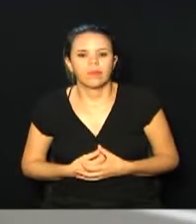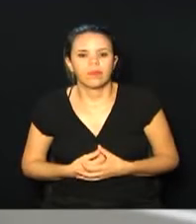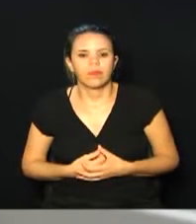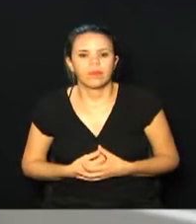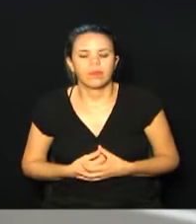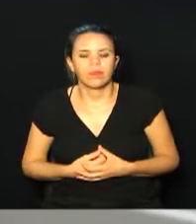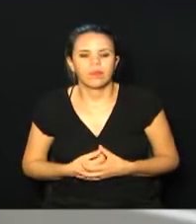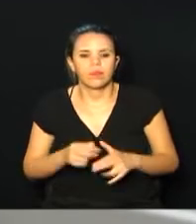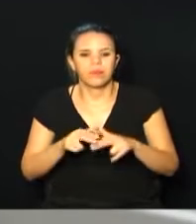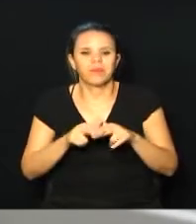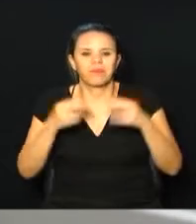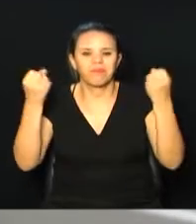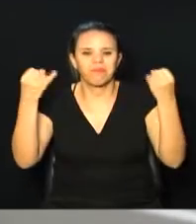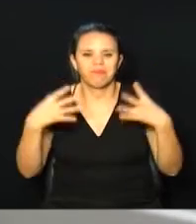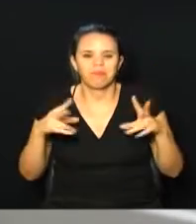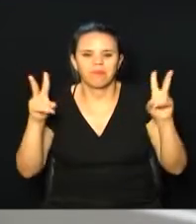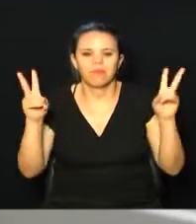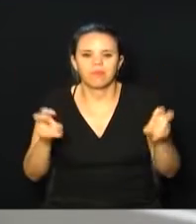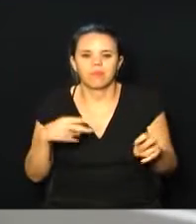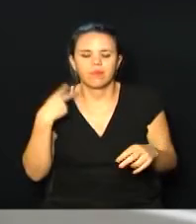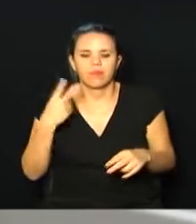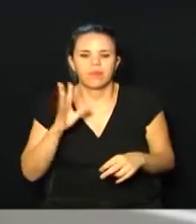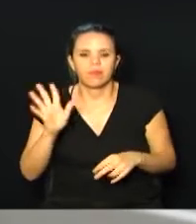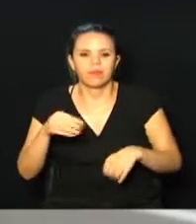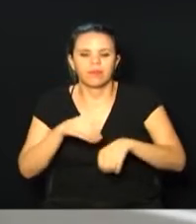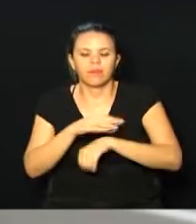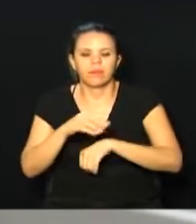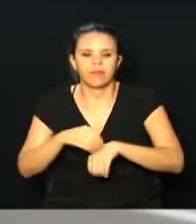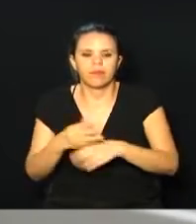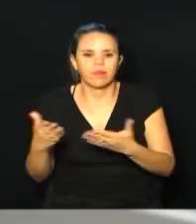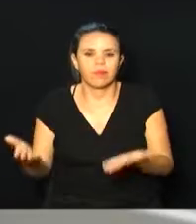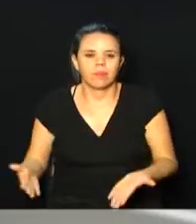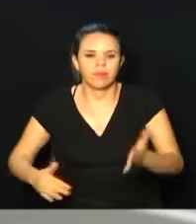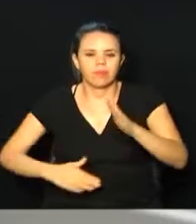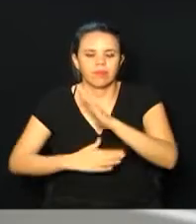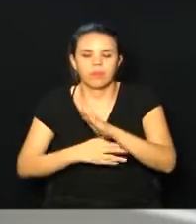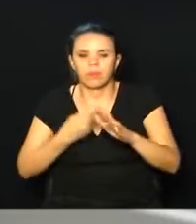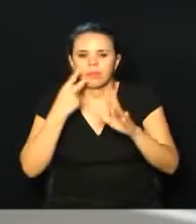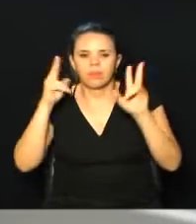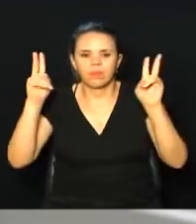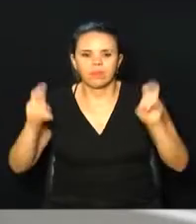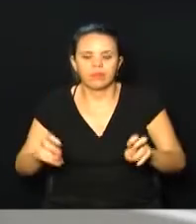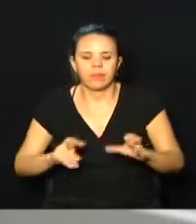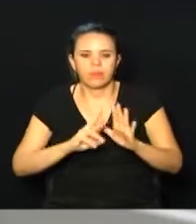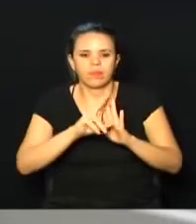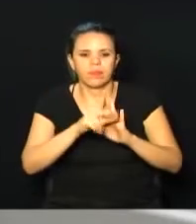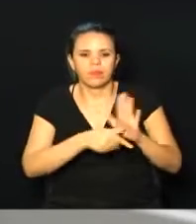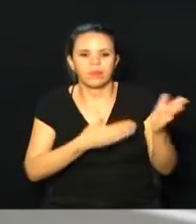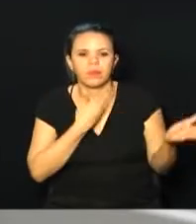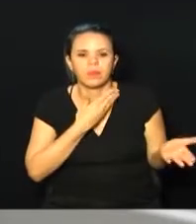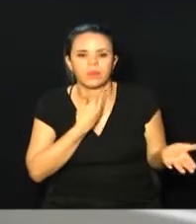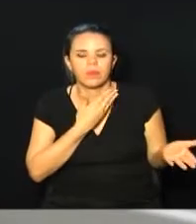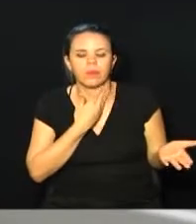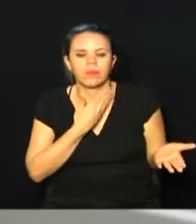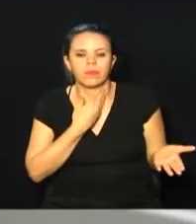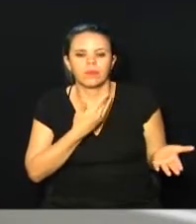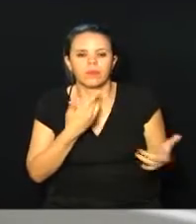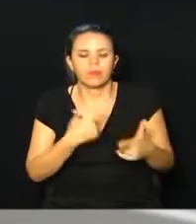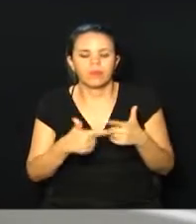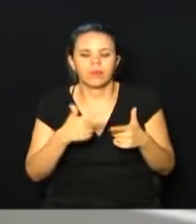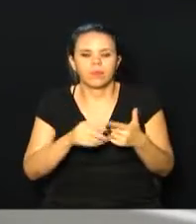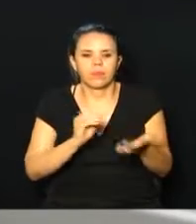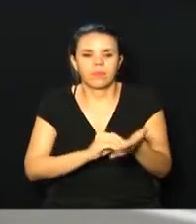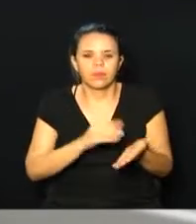para justamente falar dessas questões. O vereador já trouxe aqui para a Câmara Municipal vários debates, a gente falou de crise